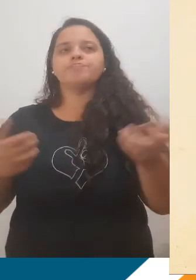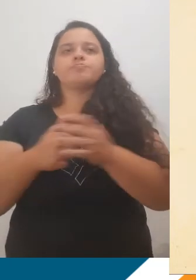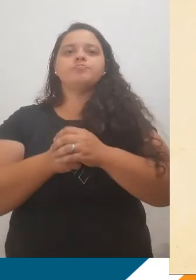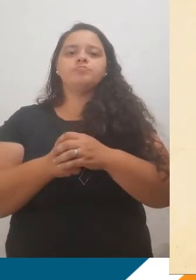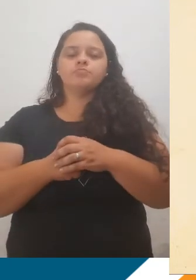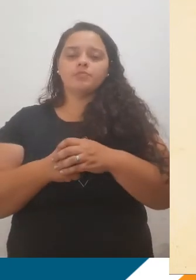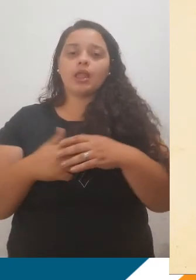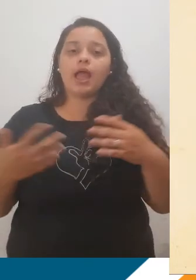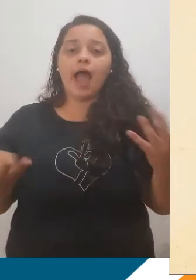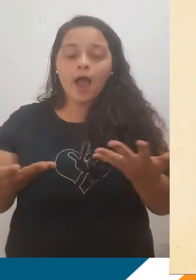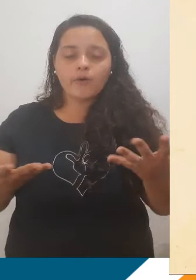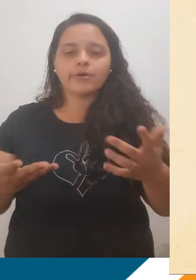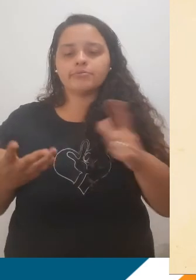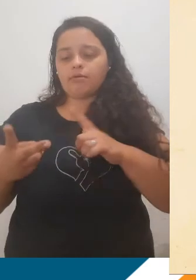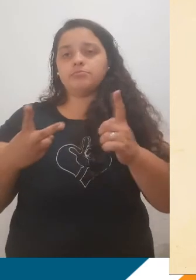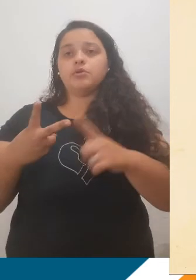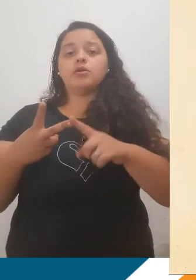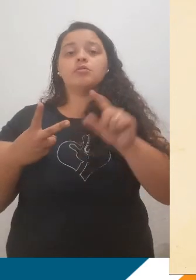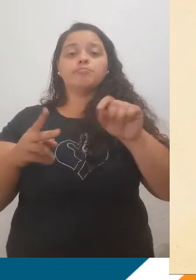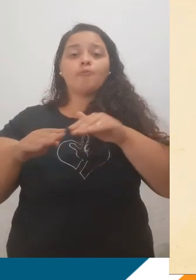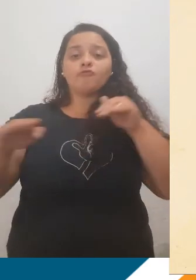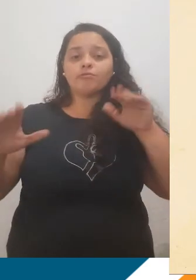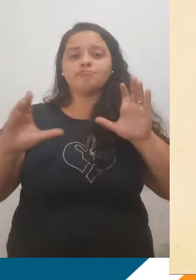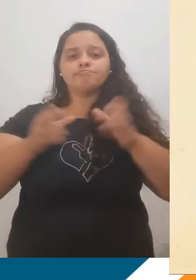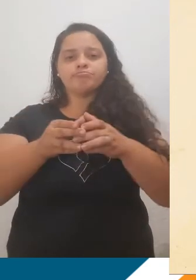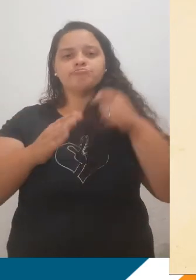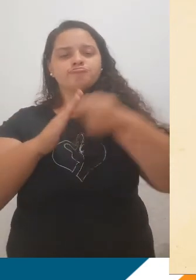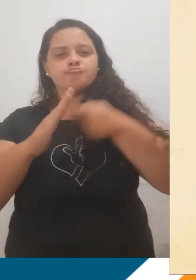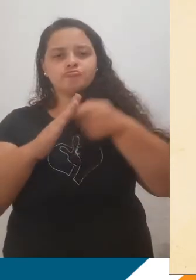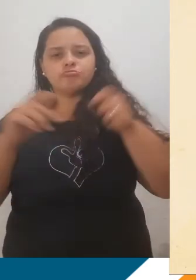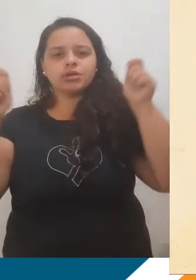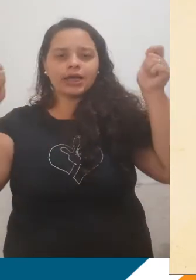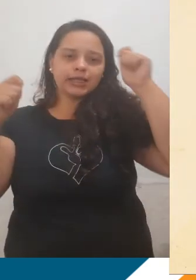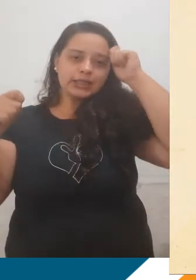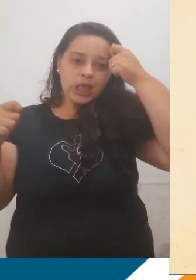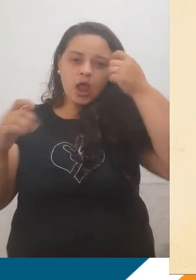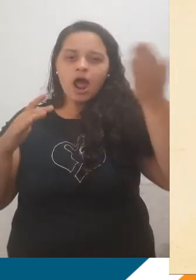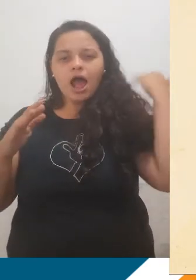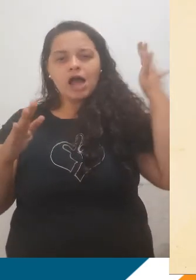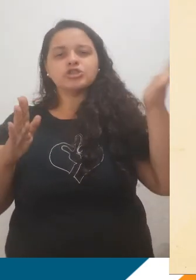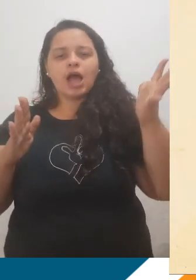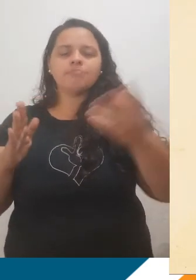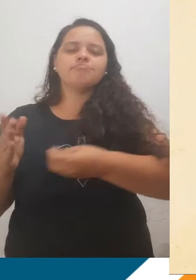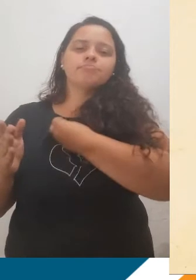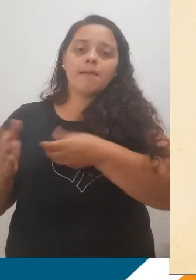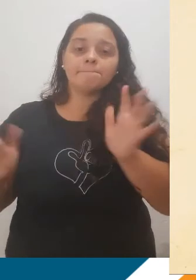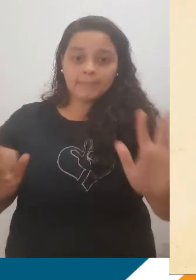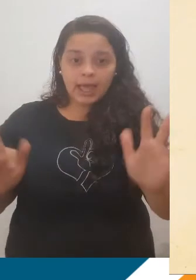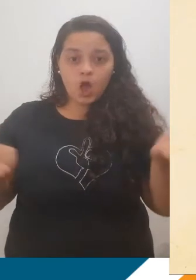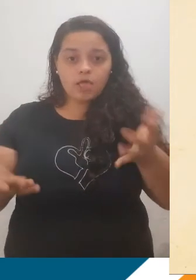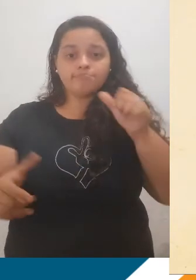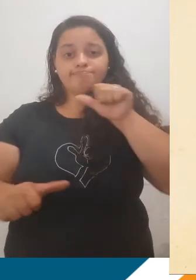vamos destacar aqui é o movimento negro, que já existe desde antes, mas que agora se organiza de novas formas, através